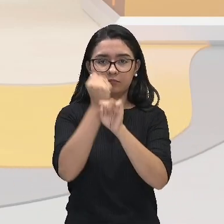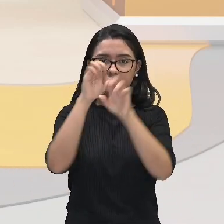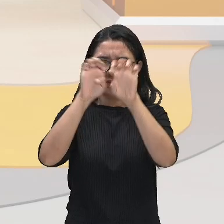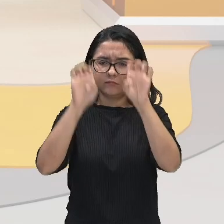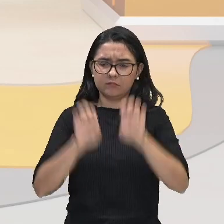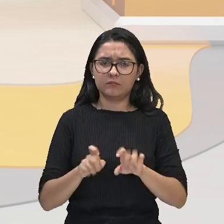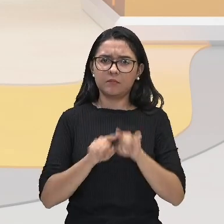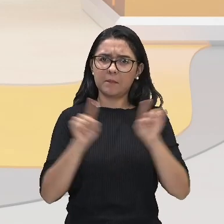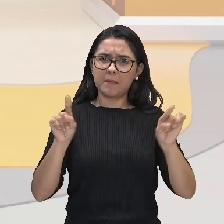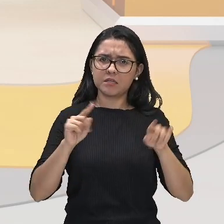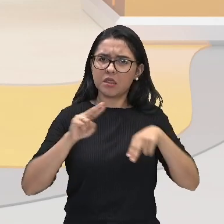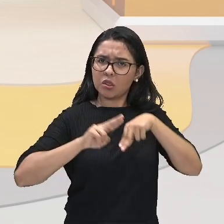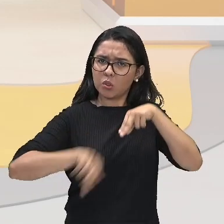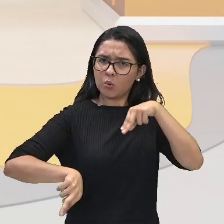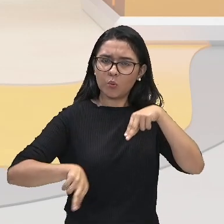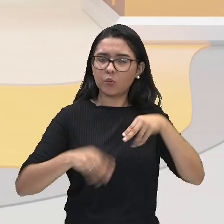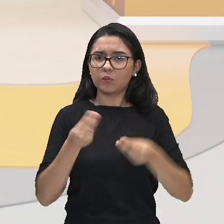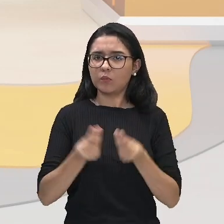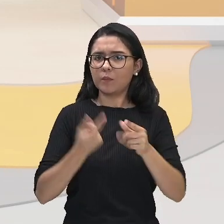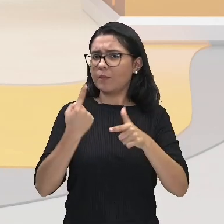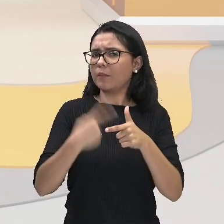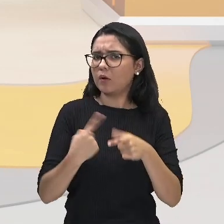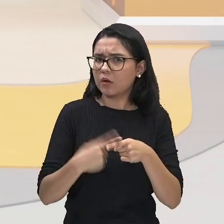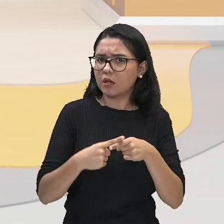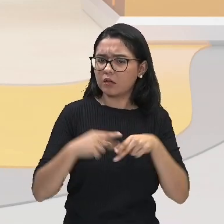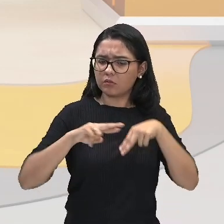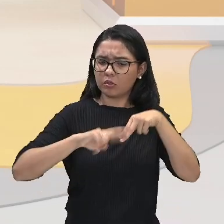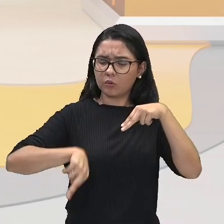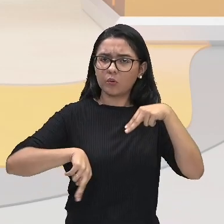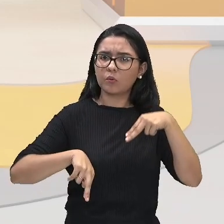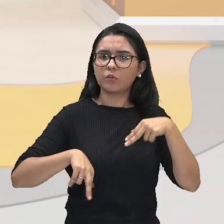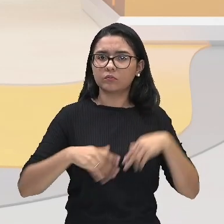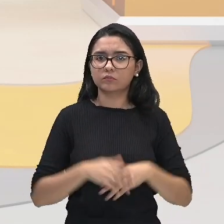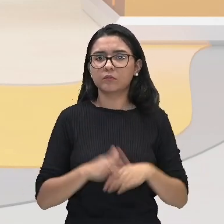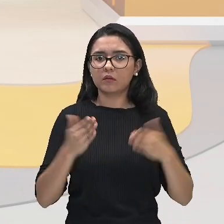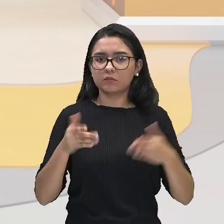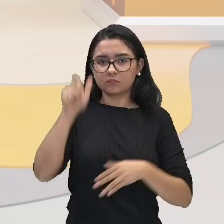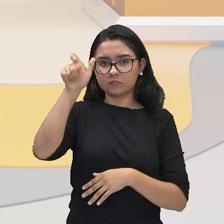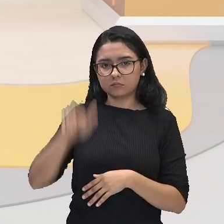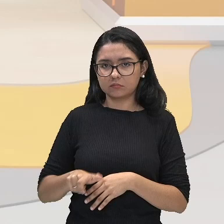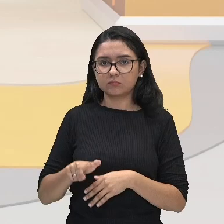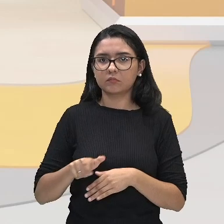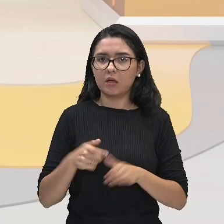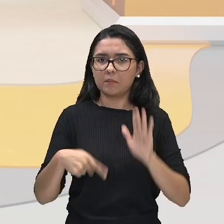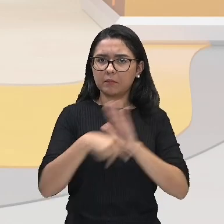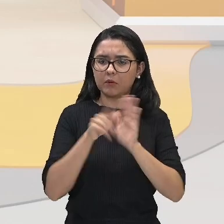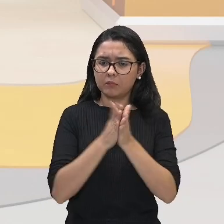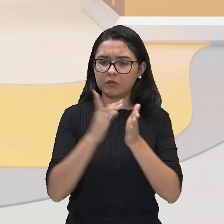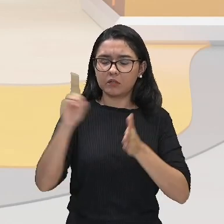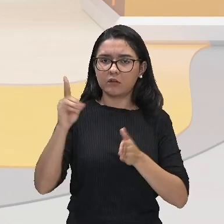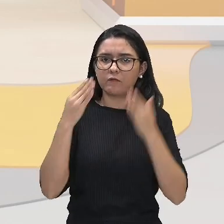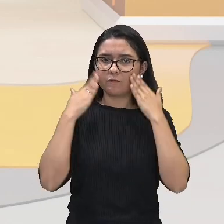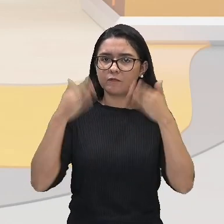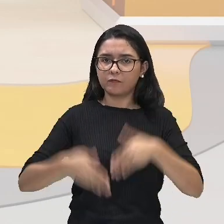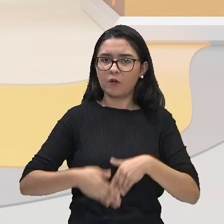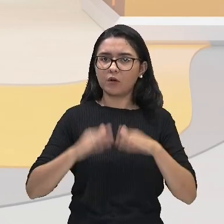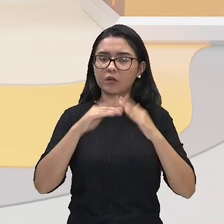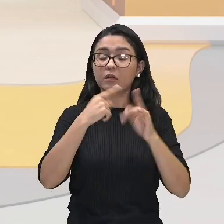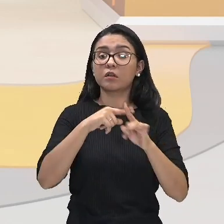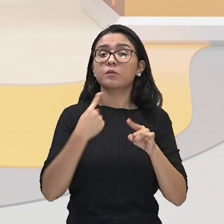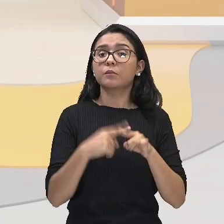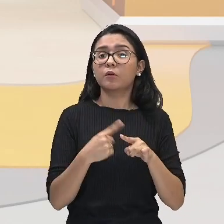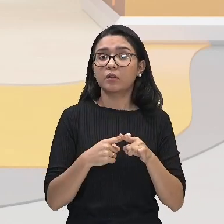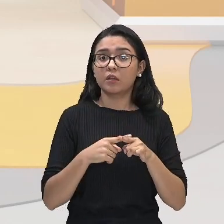ele tá nu, né? Por que isso, né? Ser uma obra ali sagrada, uma obra levada para a igreja, mas é porque